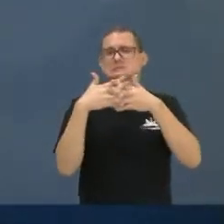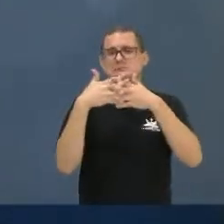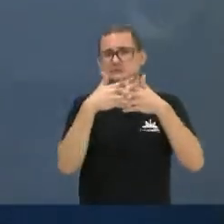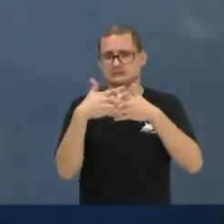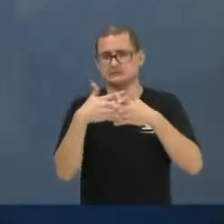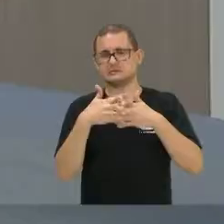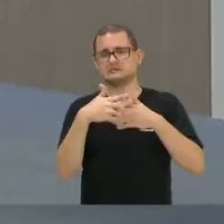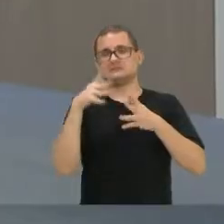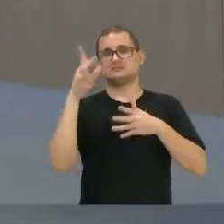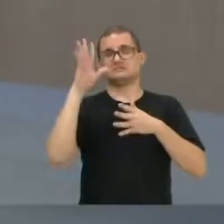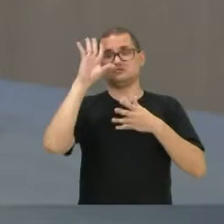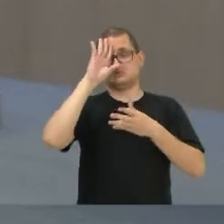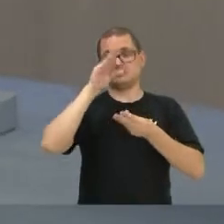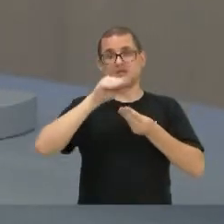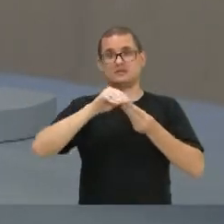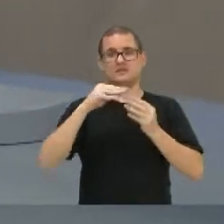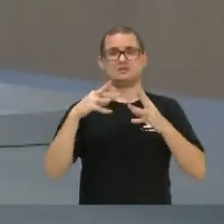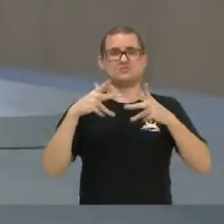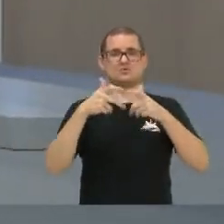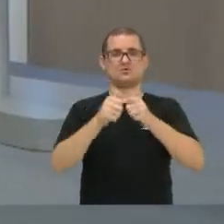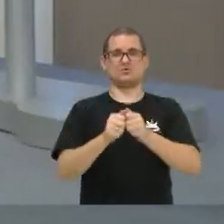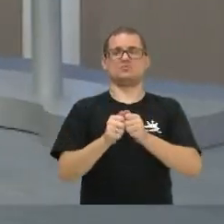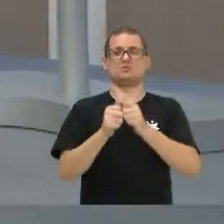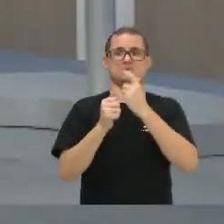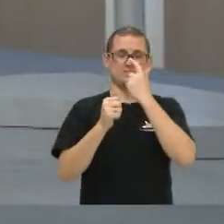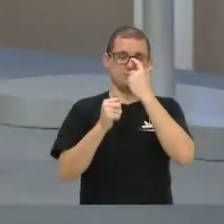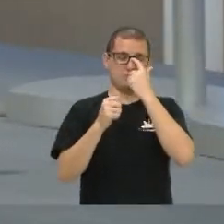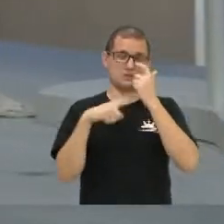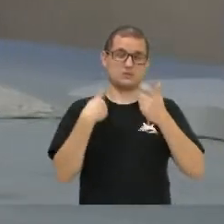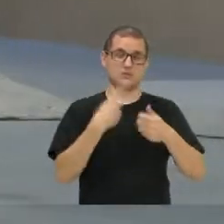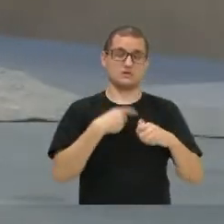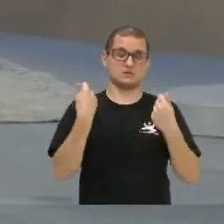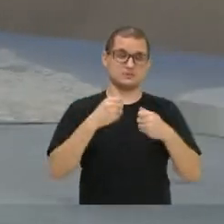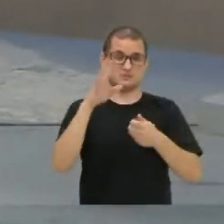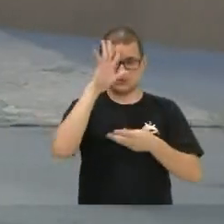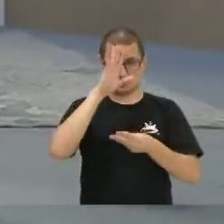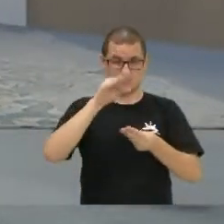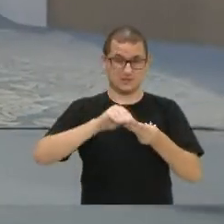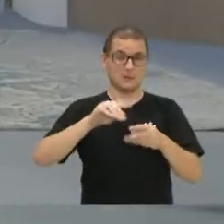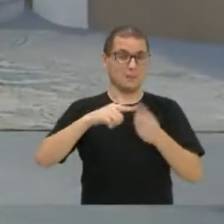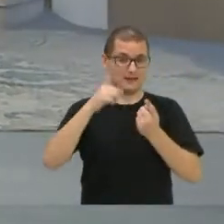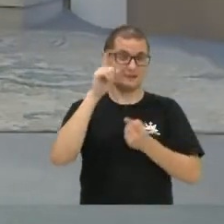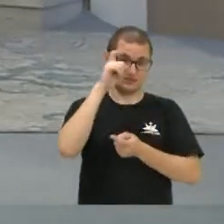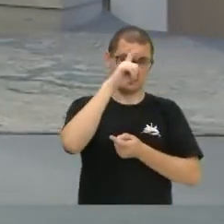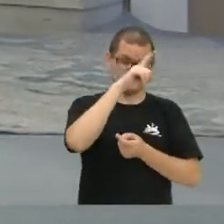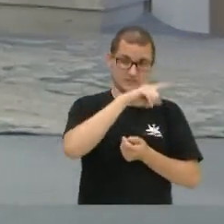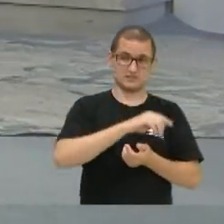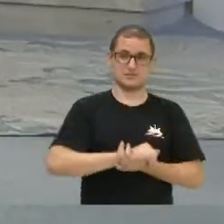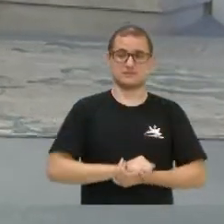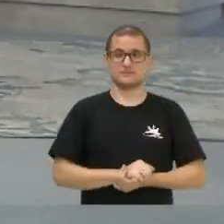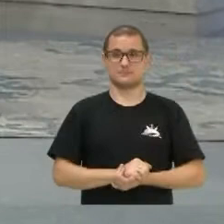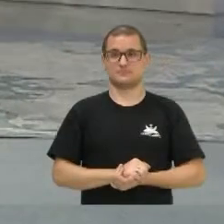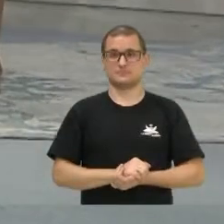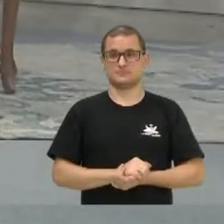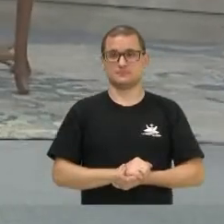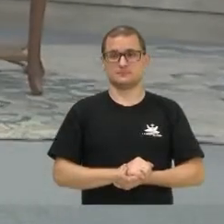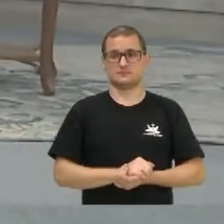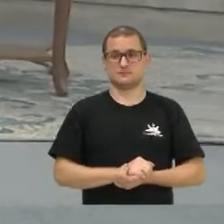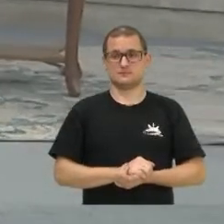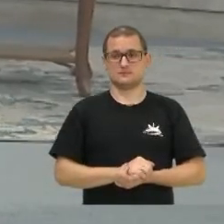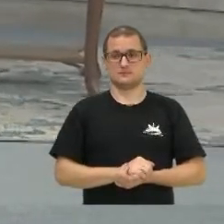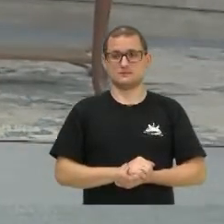versículo na sua singularidade é preciso relacioná-lo com os outros versículos também